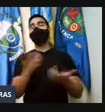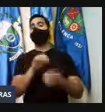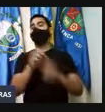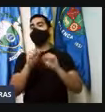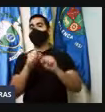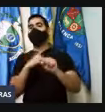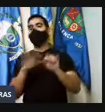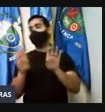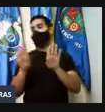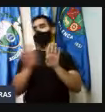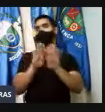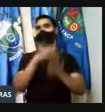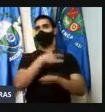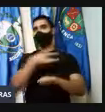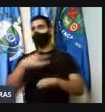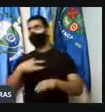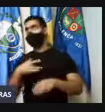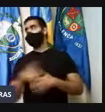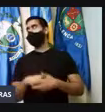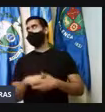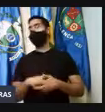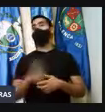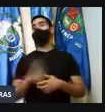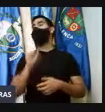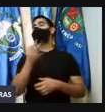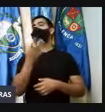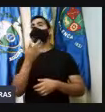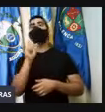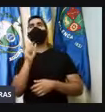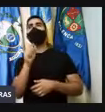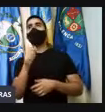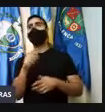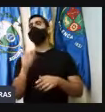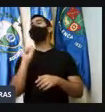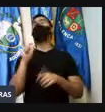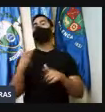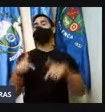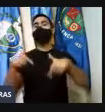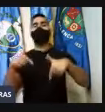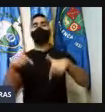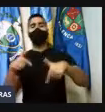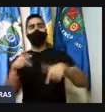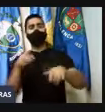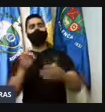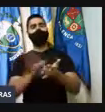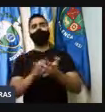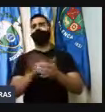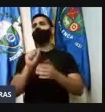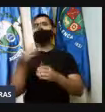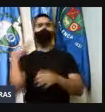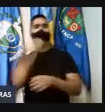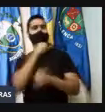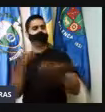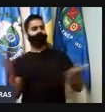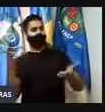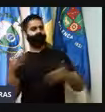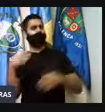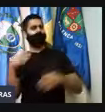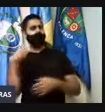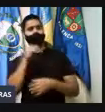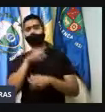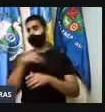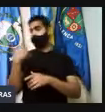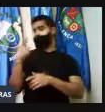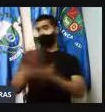barreira sanitária, enfim, o que a gente quer são as ações concretas, imediatas e emergenciais. Se não